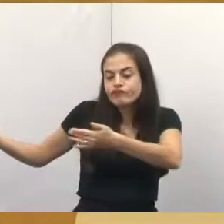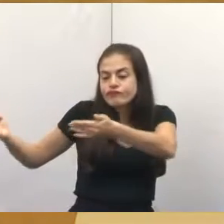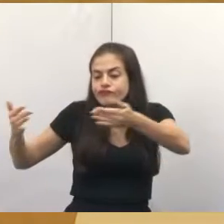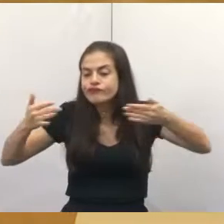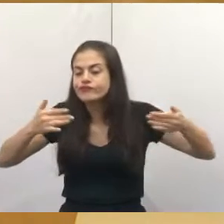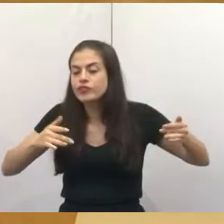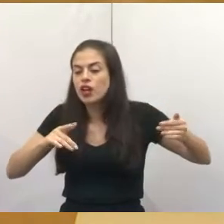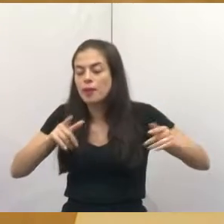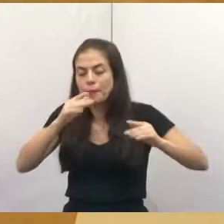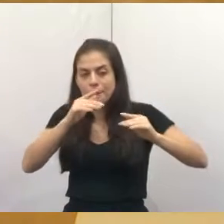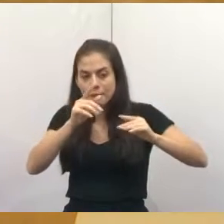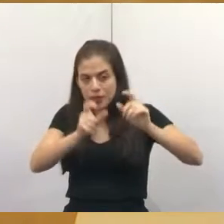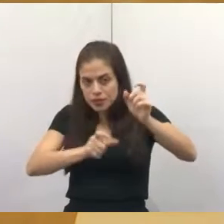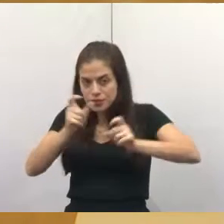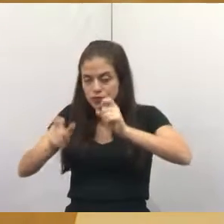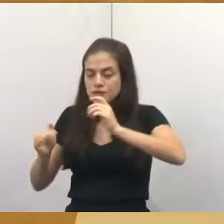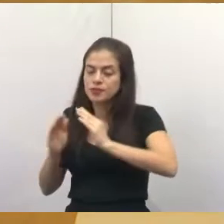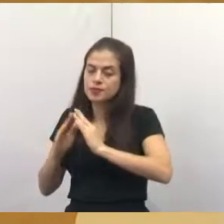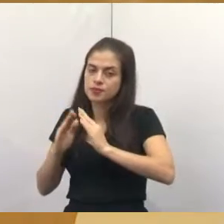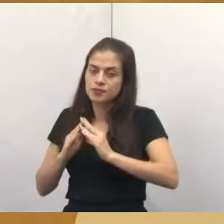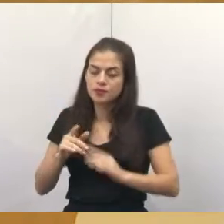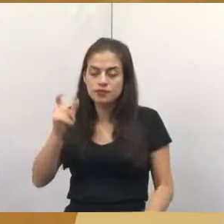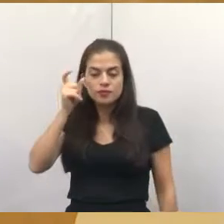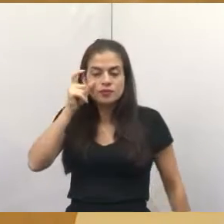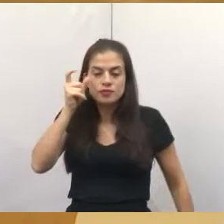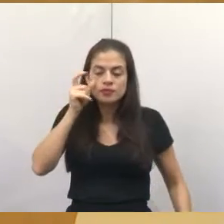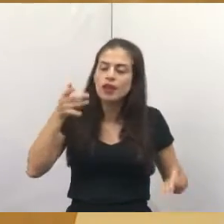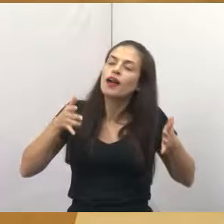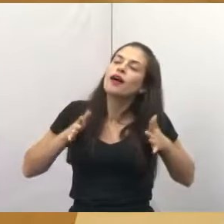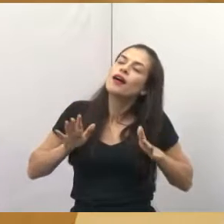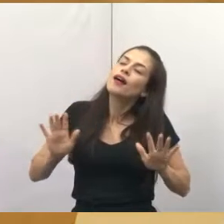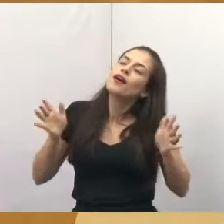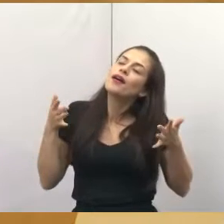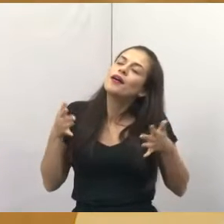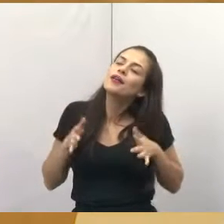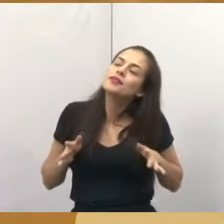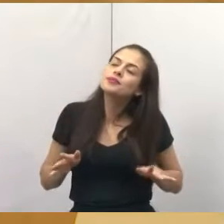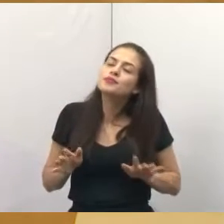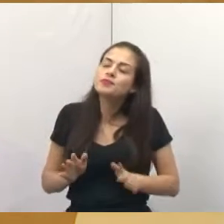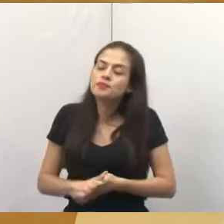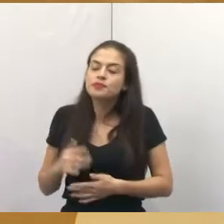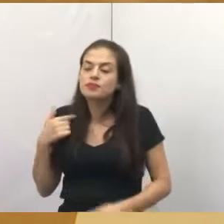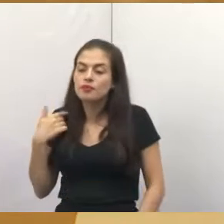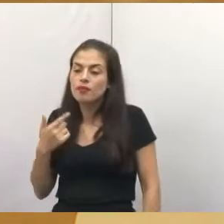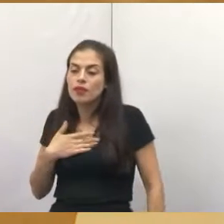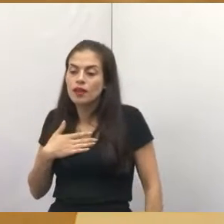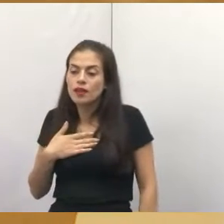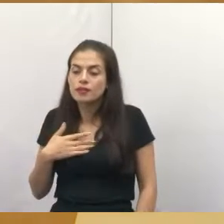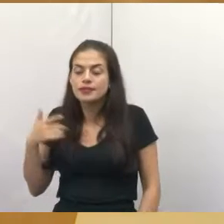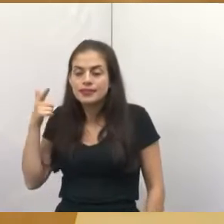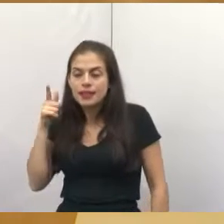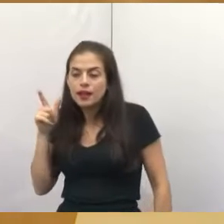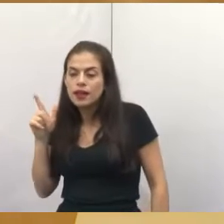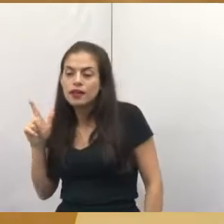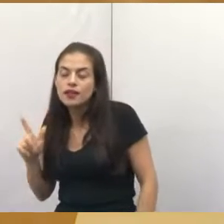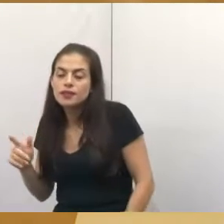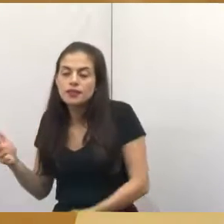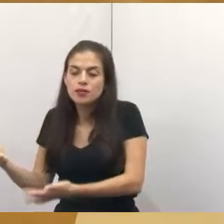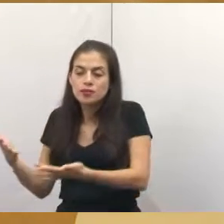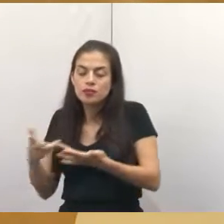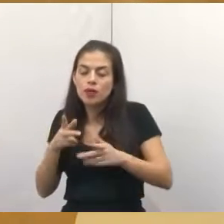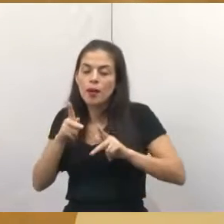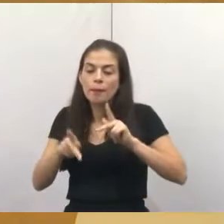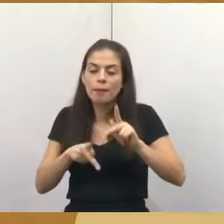não trabalha, e vamos levando a vida. Vamos levando a vida, ganhando dinheiro do povo,